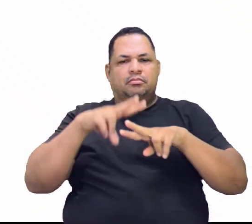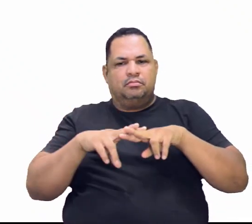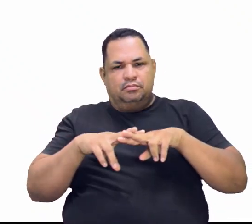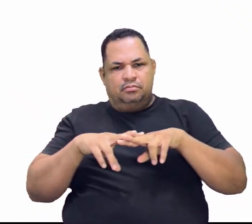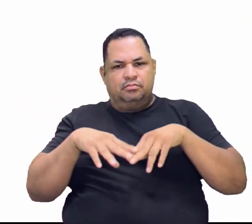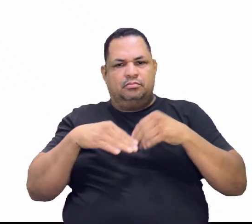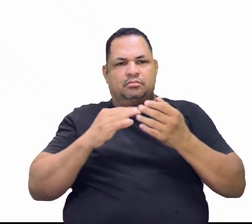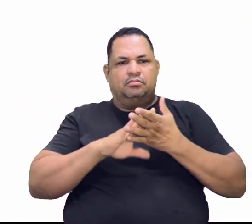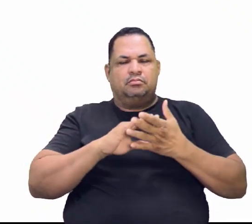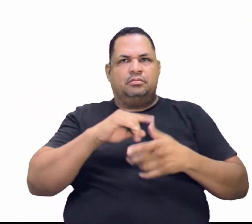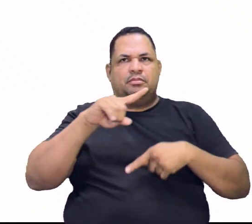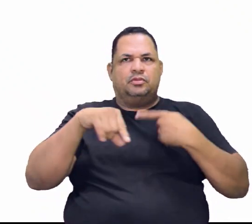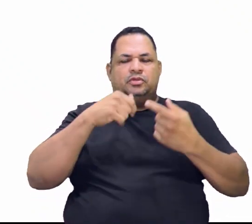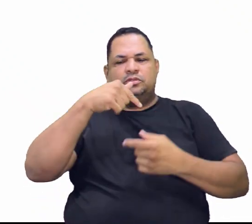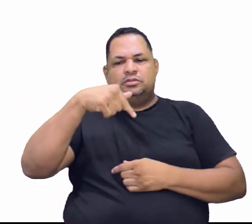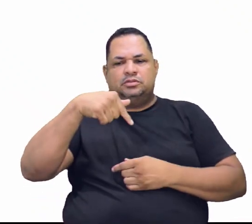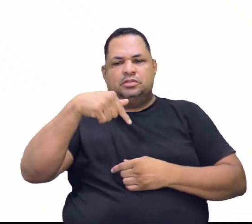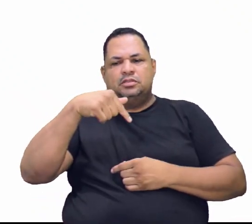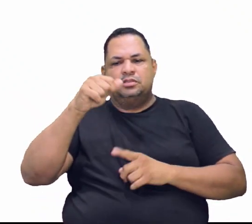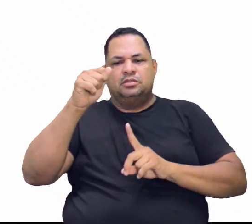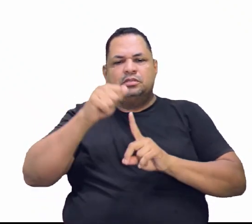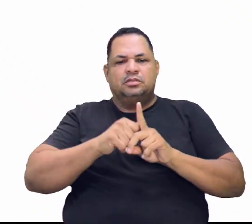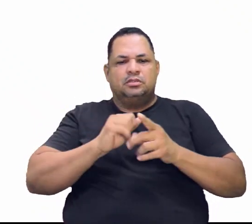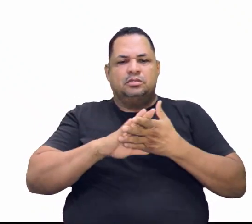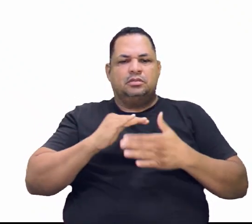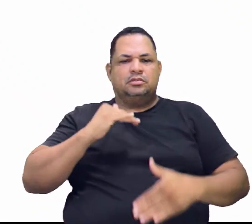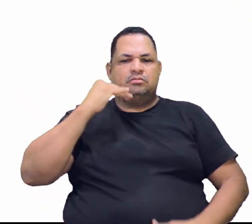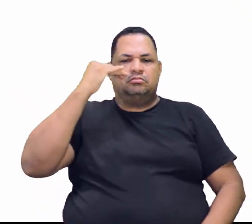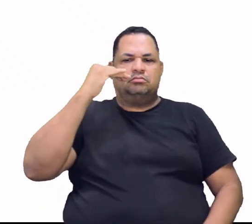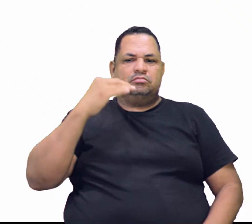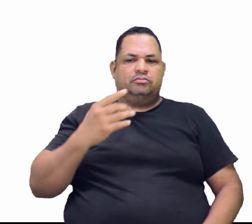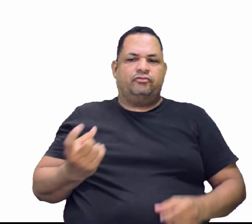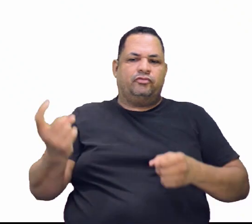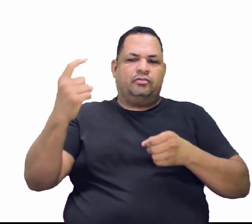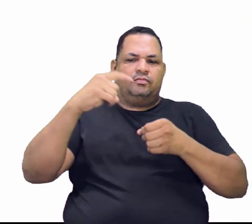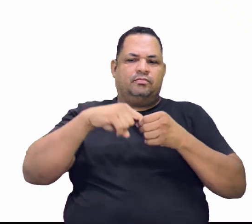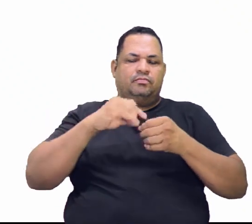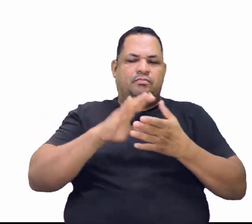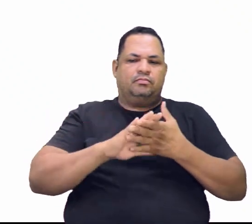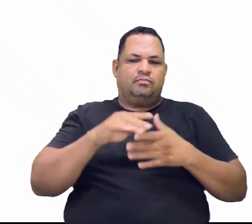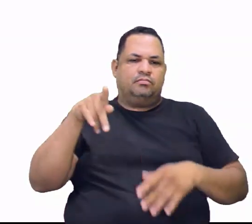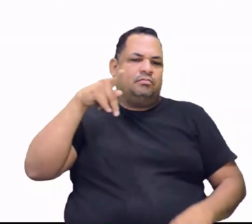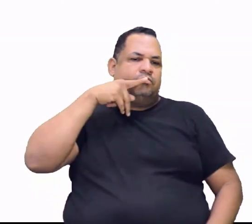preso, 7 meses na prisão, ganha patente e volta para Porto Velho.